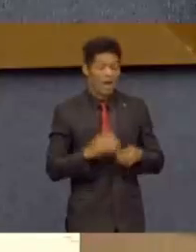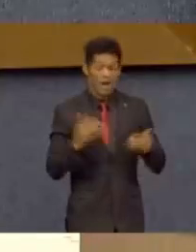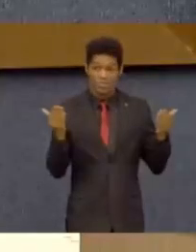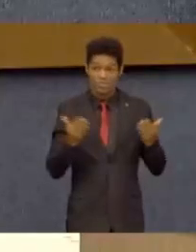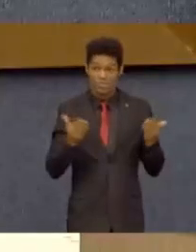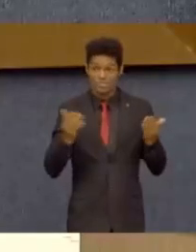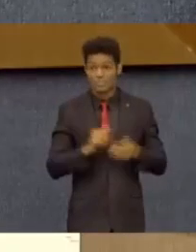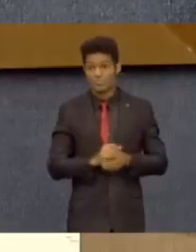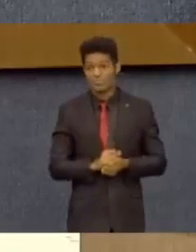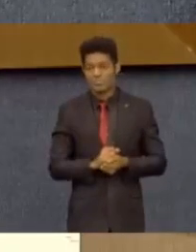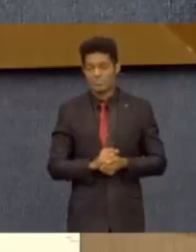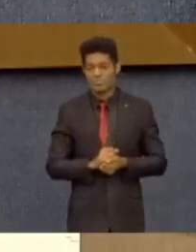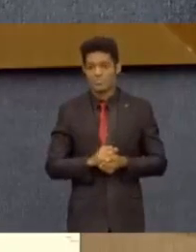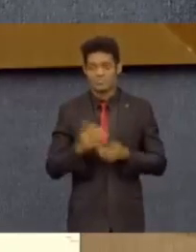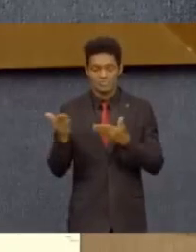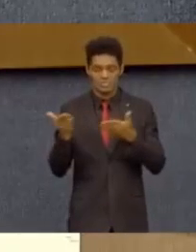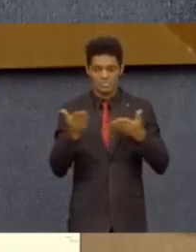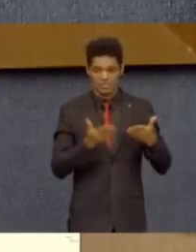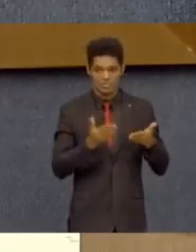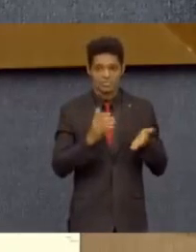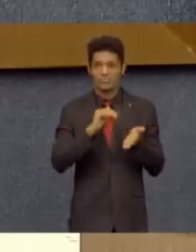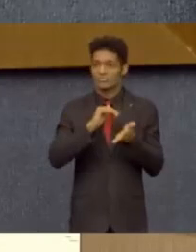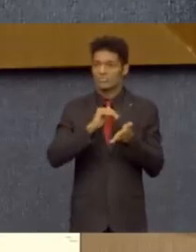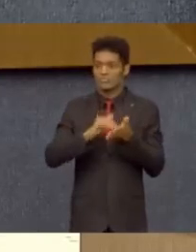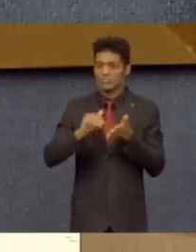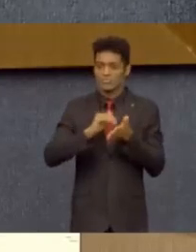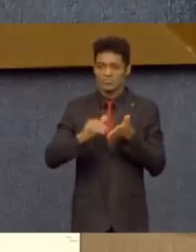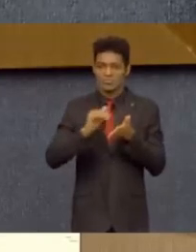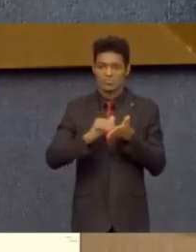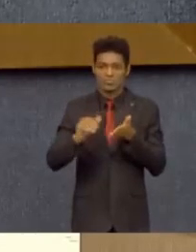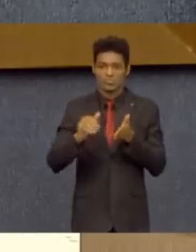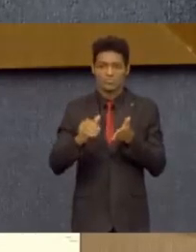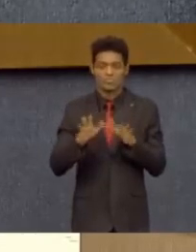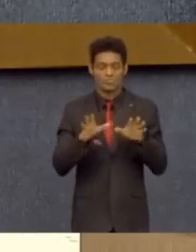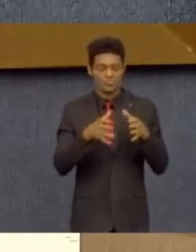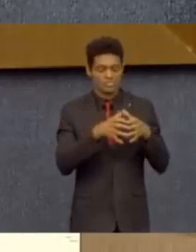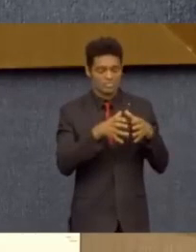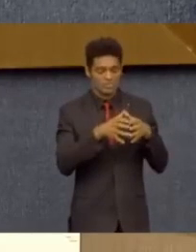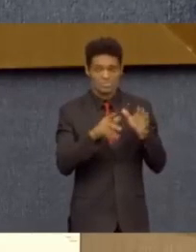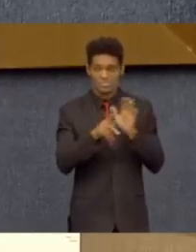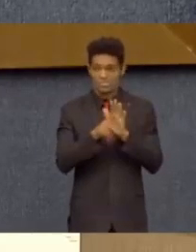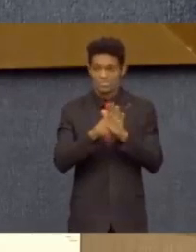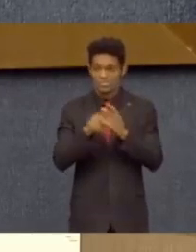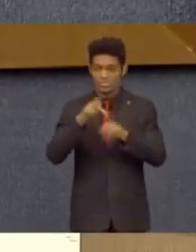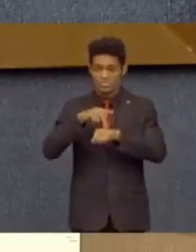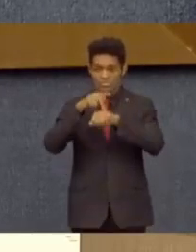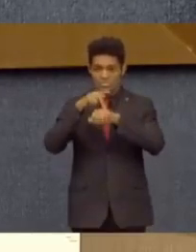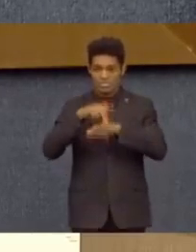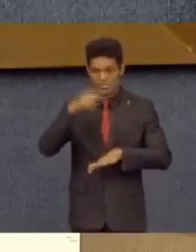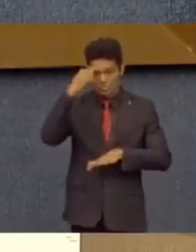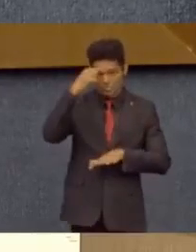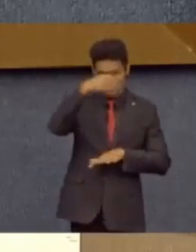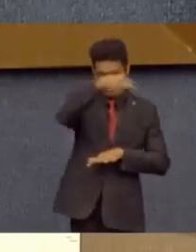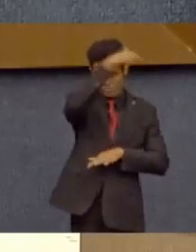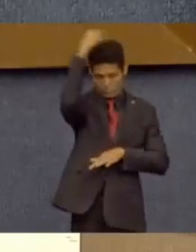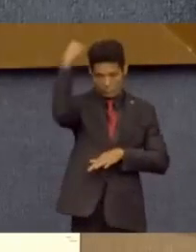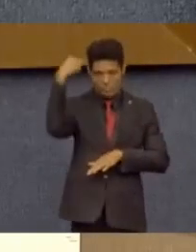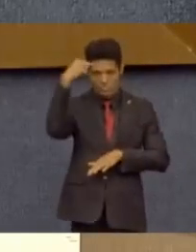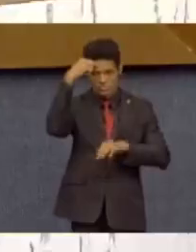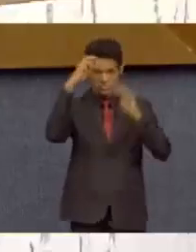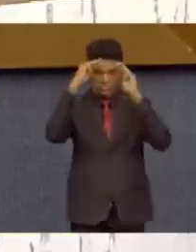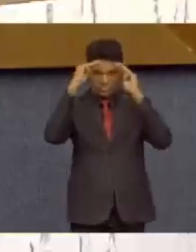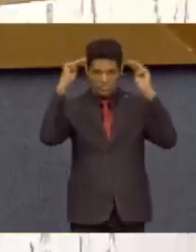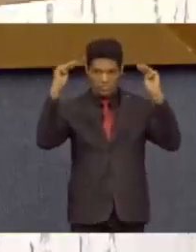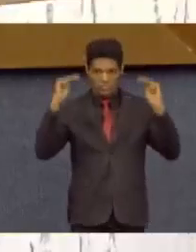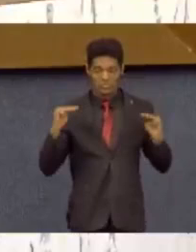Para suas palavras, convidamos a secretária do Conselho da Paróquia Santa Dulce dos Pobres, Franceline Rodrigues